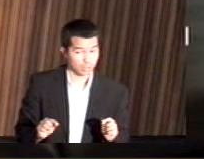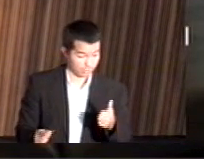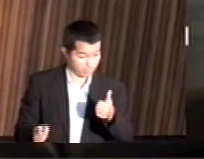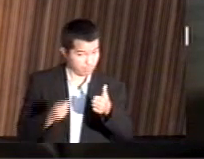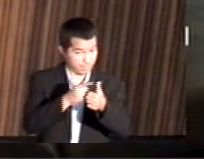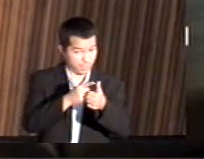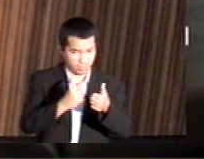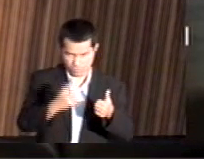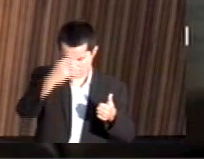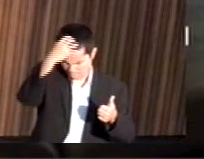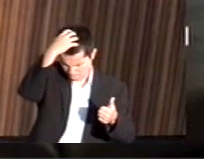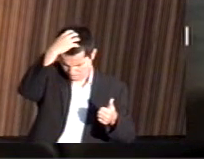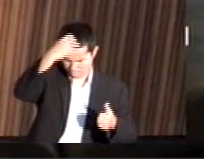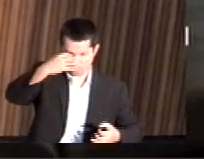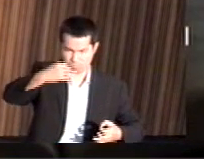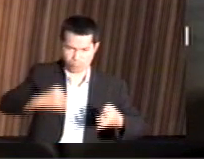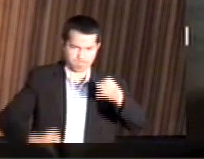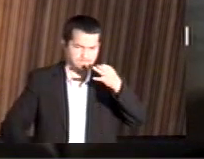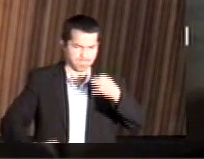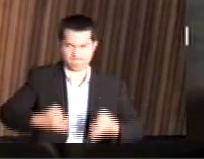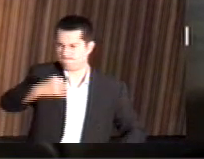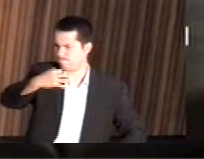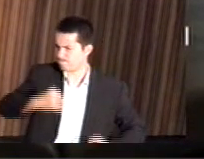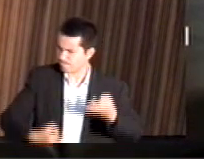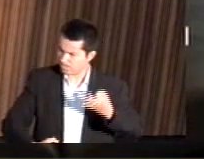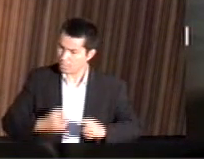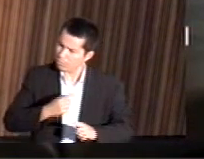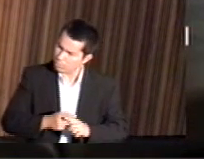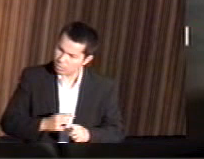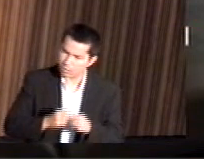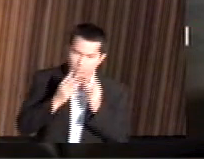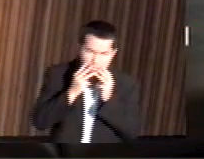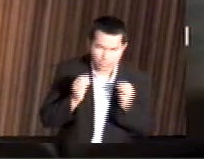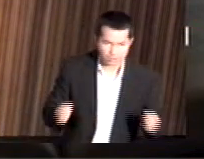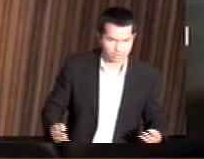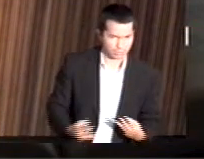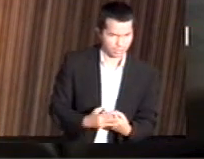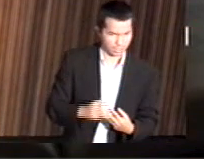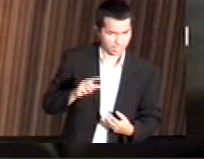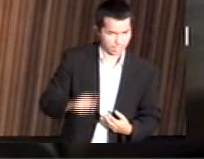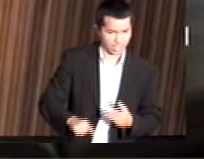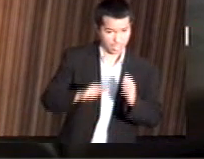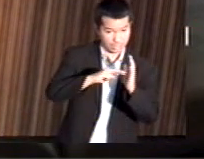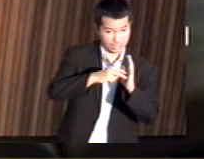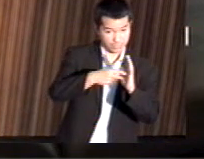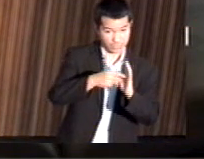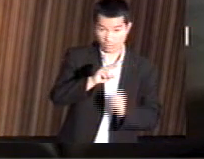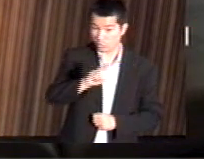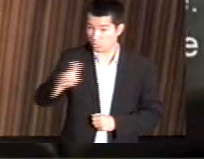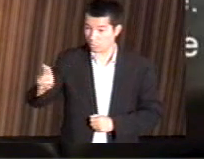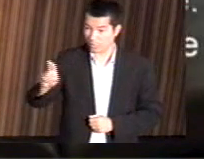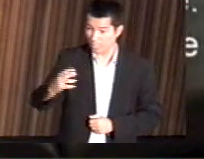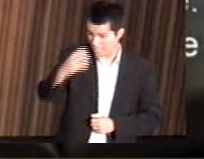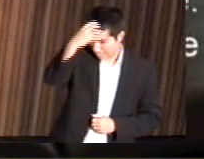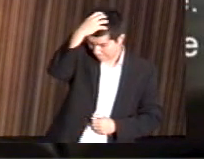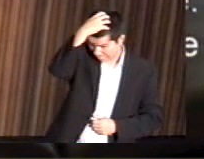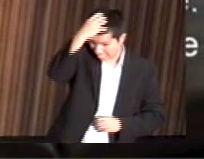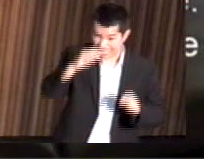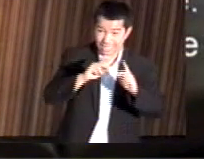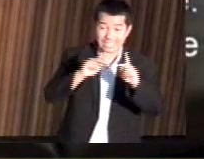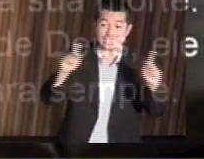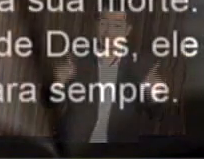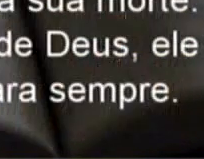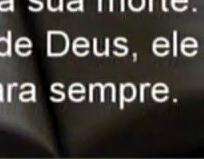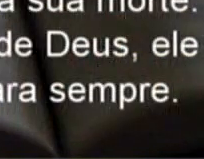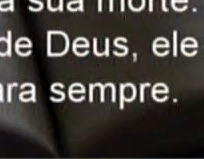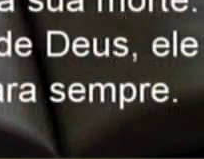da justiça. E porque ele era rei de Salém, o seu nome também quer dizer rei da paz. Não se